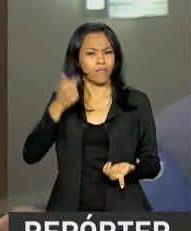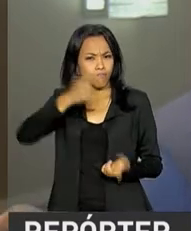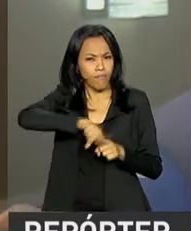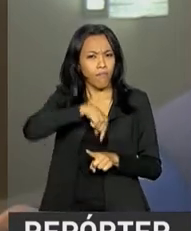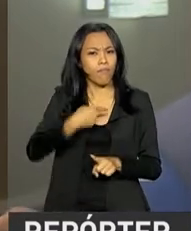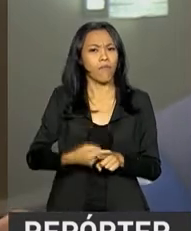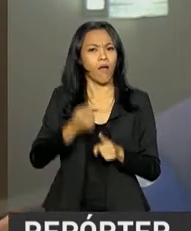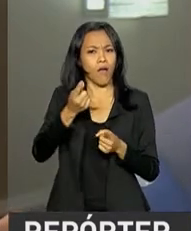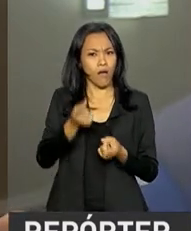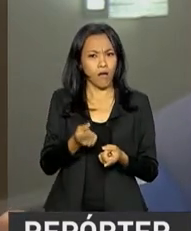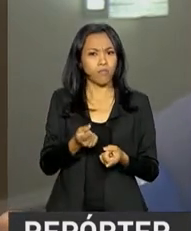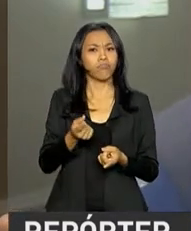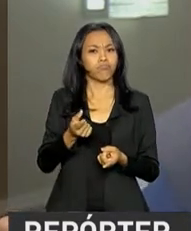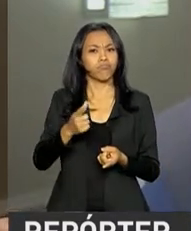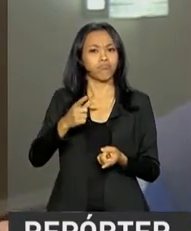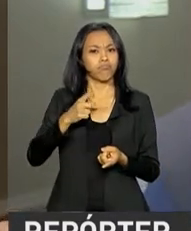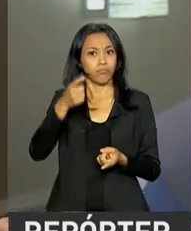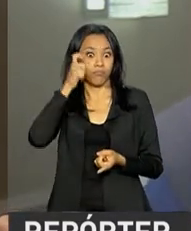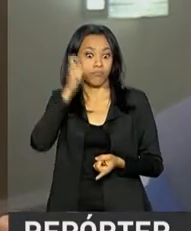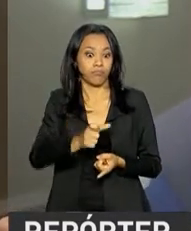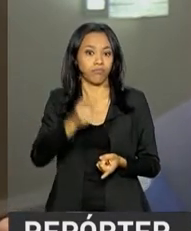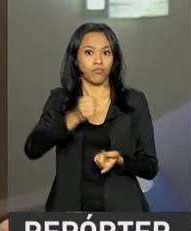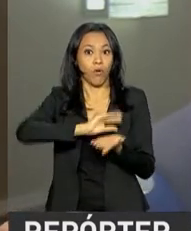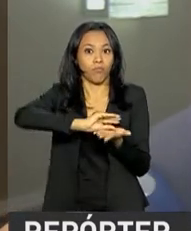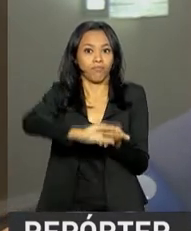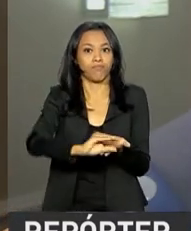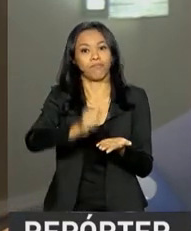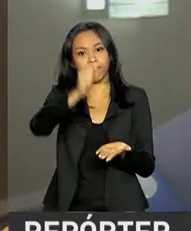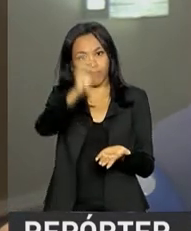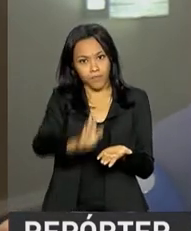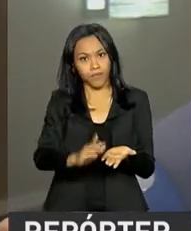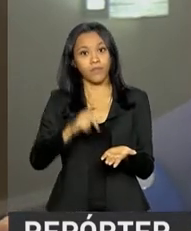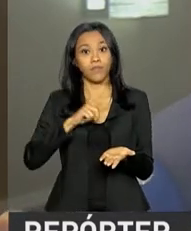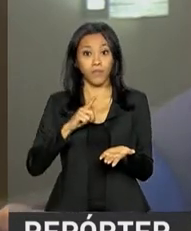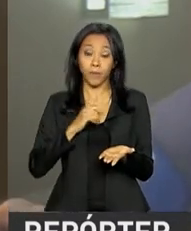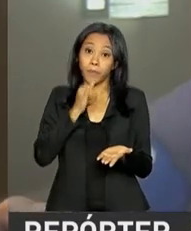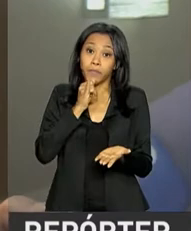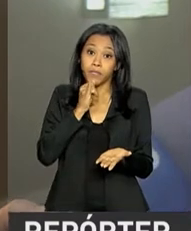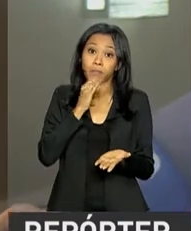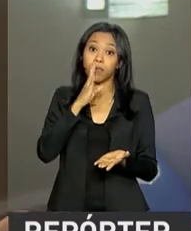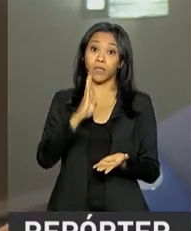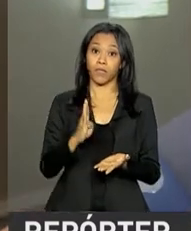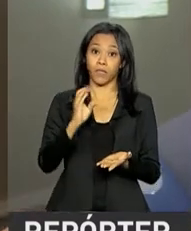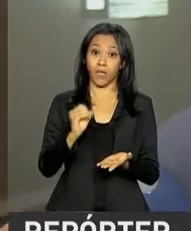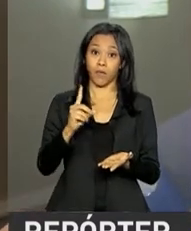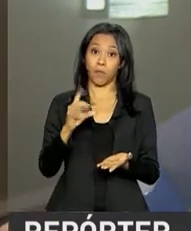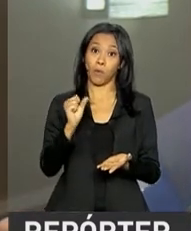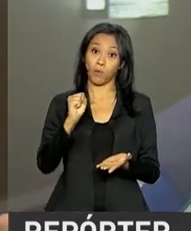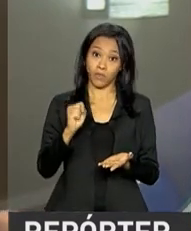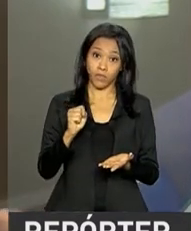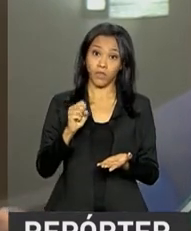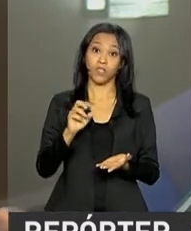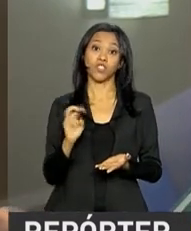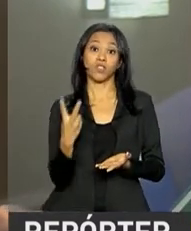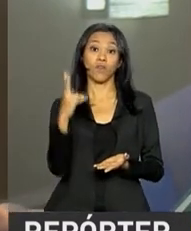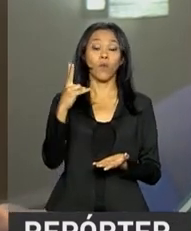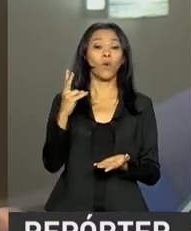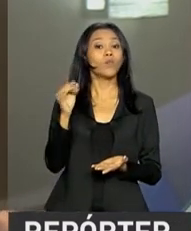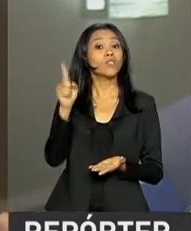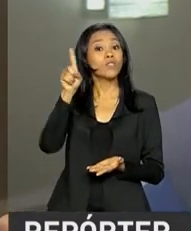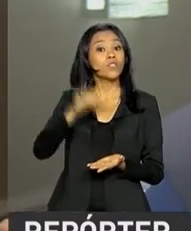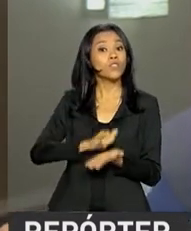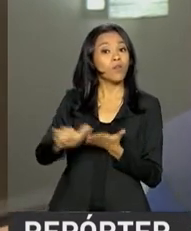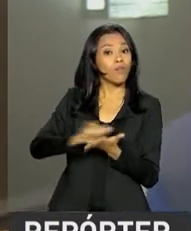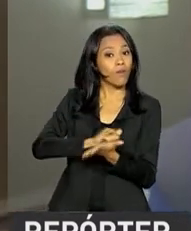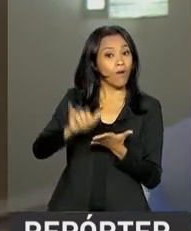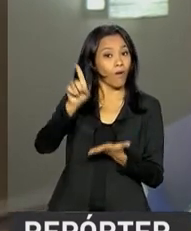recurso hoje disponível para investimento. Haja vista, por exemplo, o desempenho da Bolsa de Valores de Nova York. De vez em quando